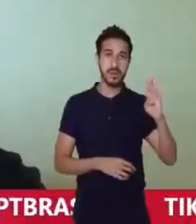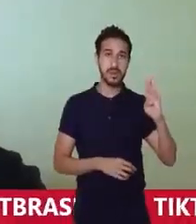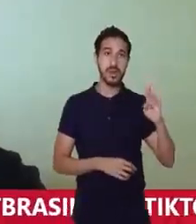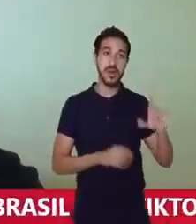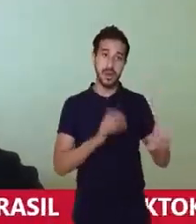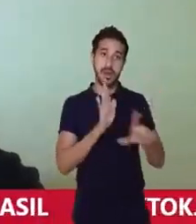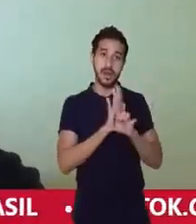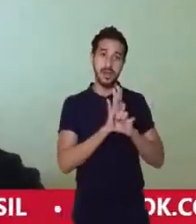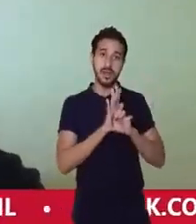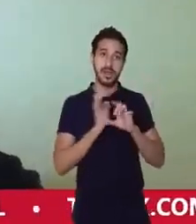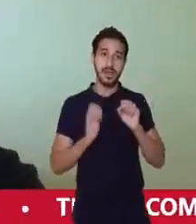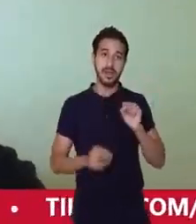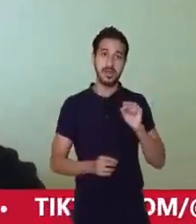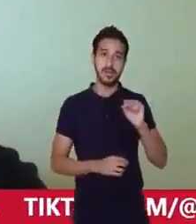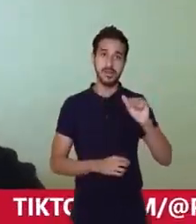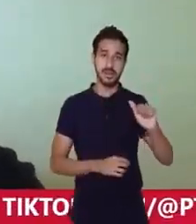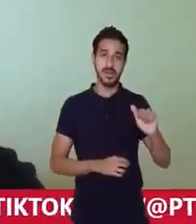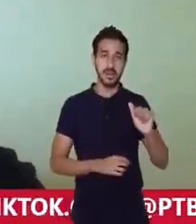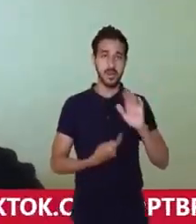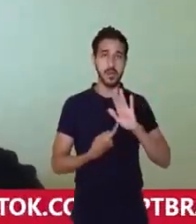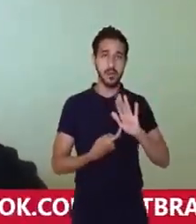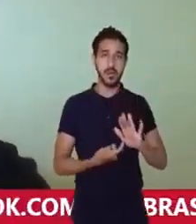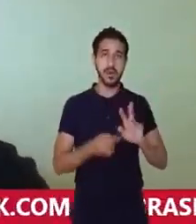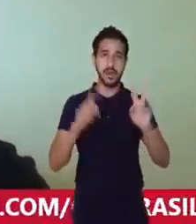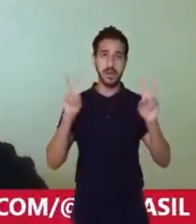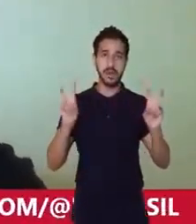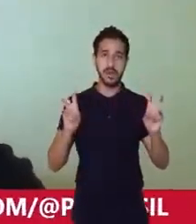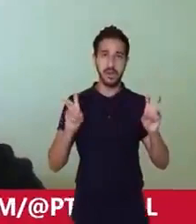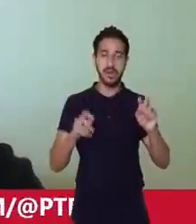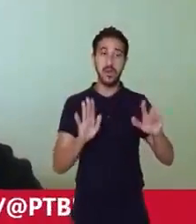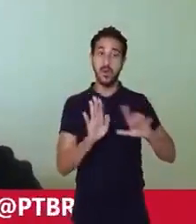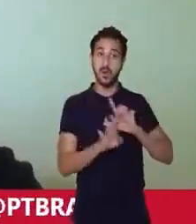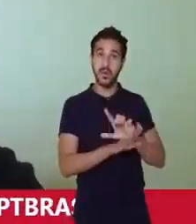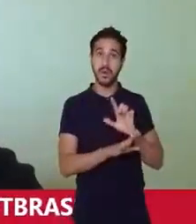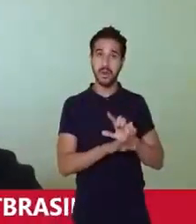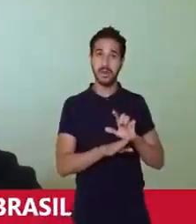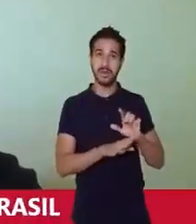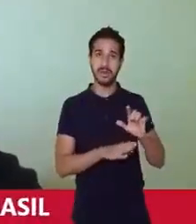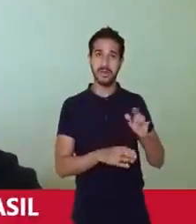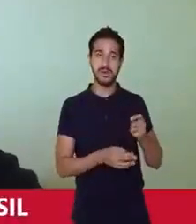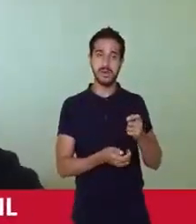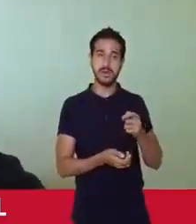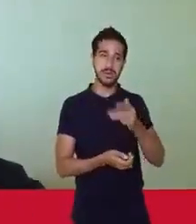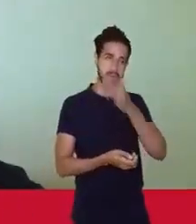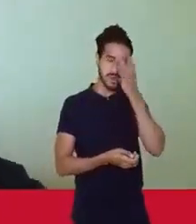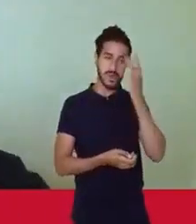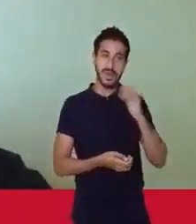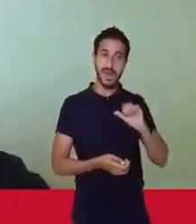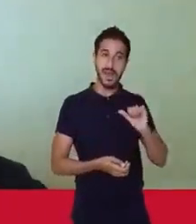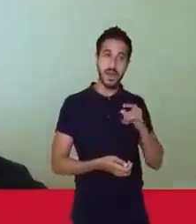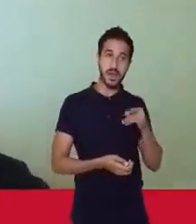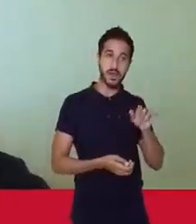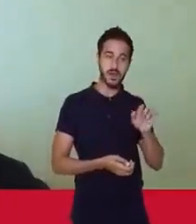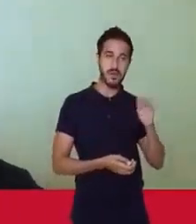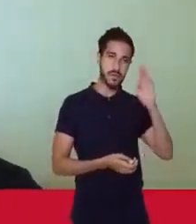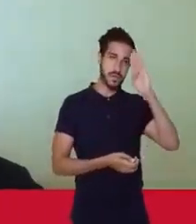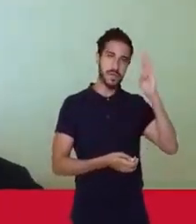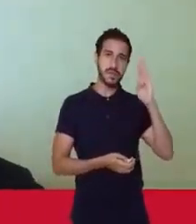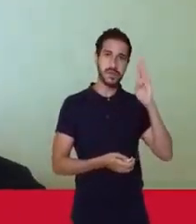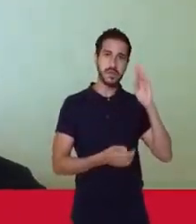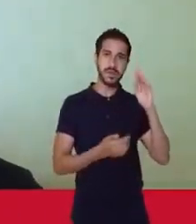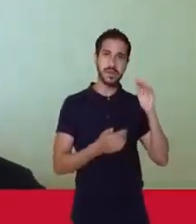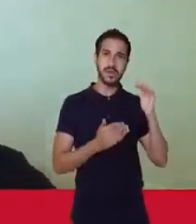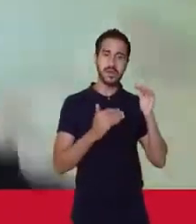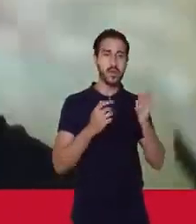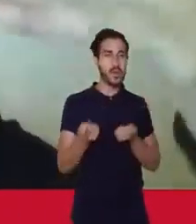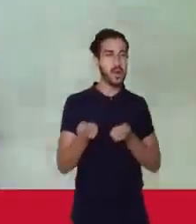própria lei das SA mostra isso. Papel do acionista majoritário é exercer a sua